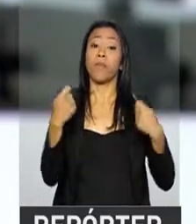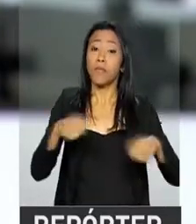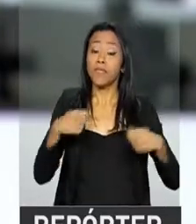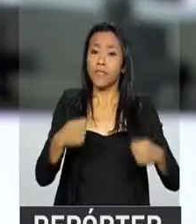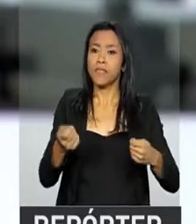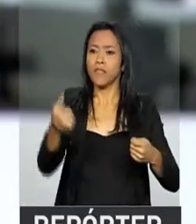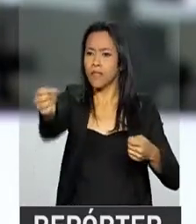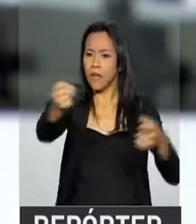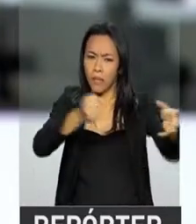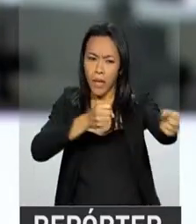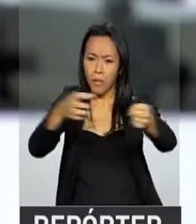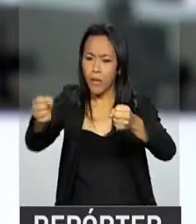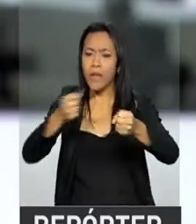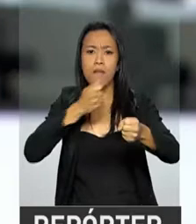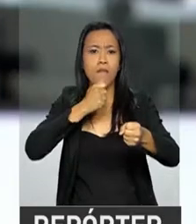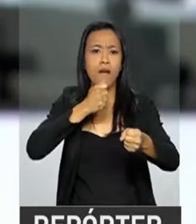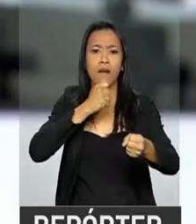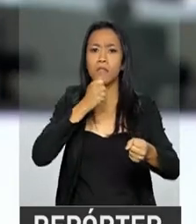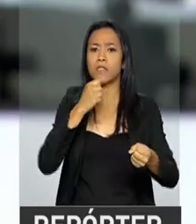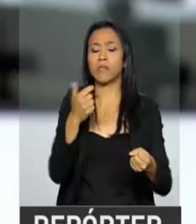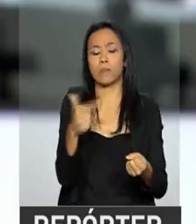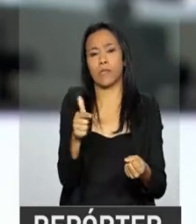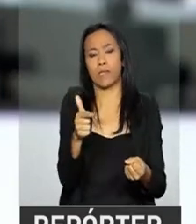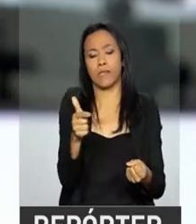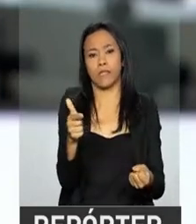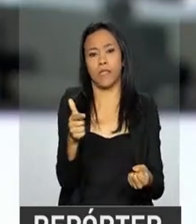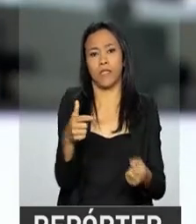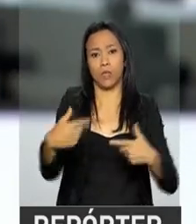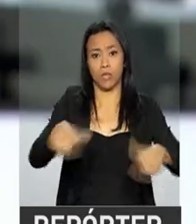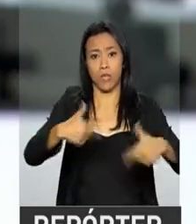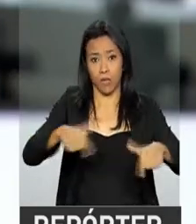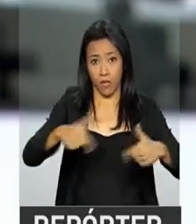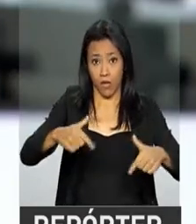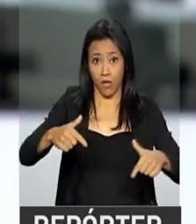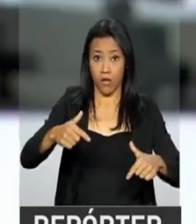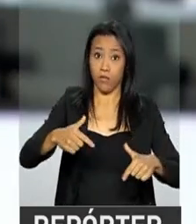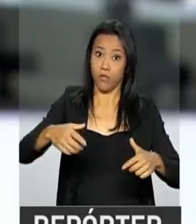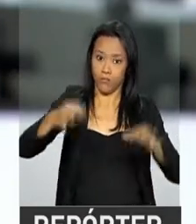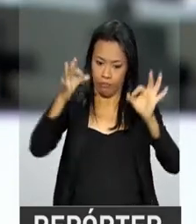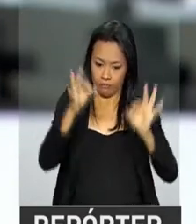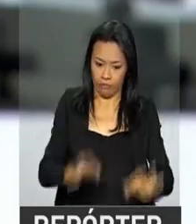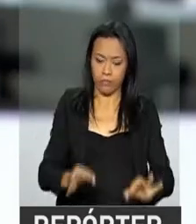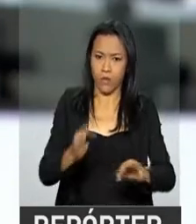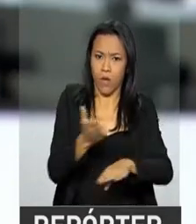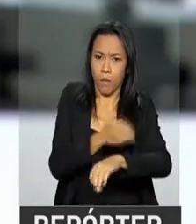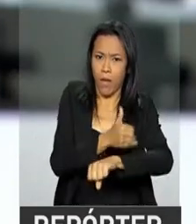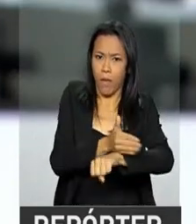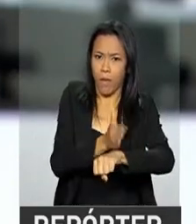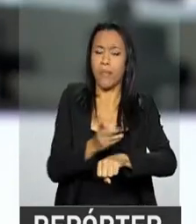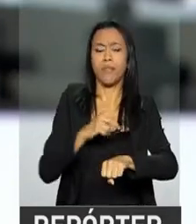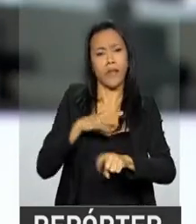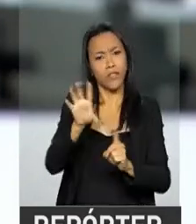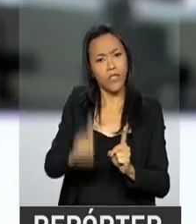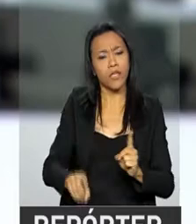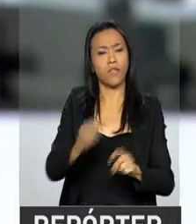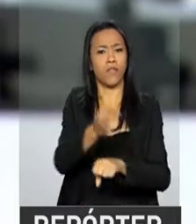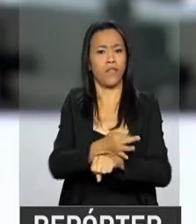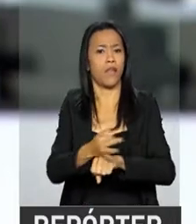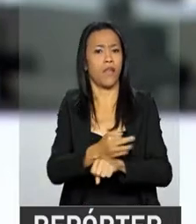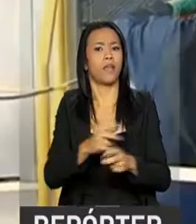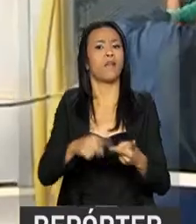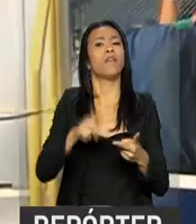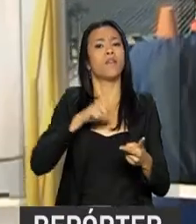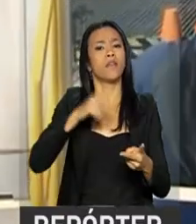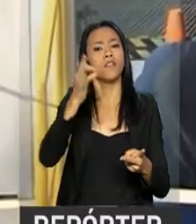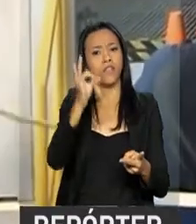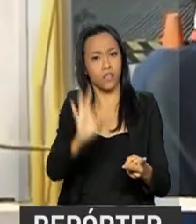todos aqueles trabalhadores que não têm uma jornada de trabalho contínua, mas que têm sim direito a férias, têm direito a salário mínimo, têm direito